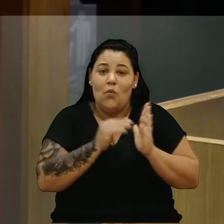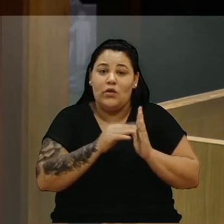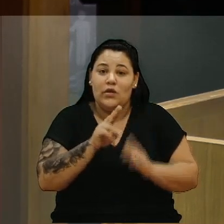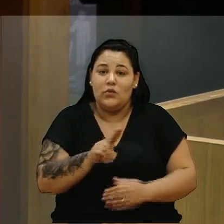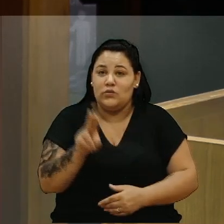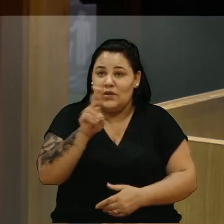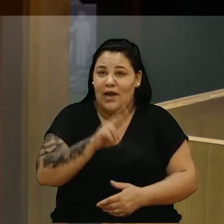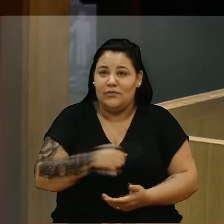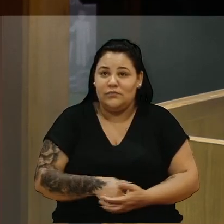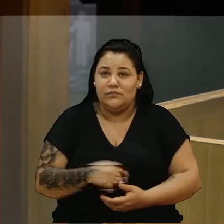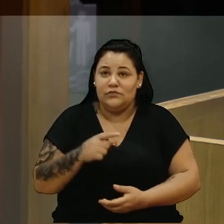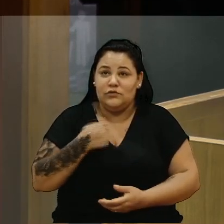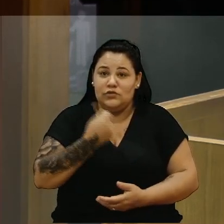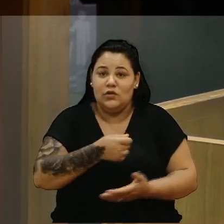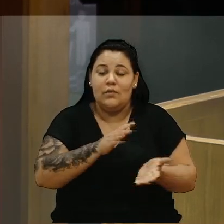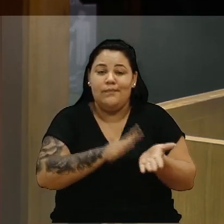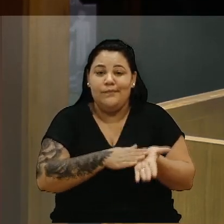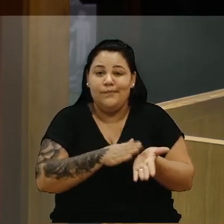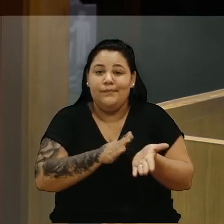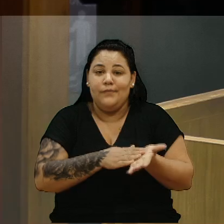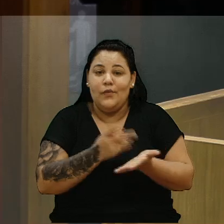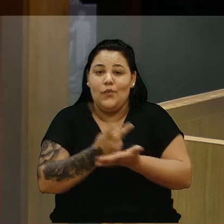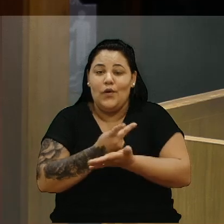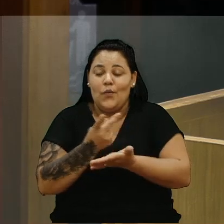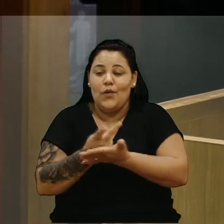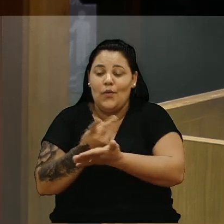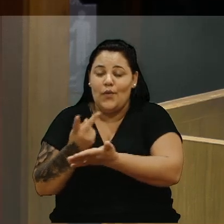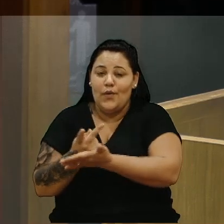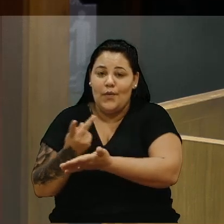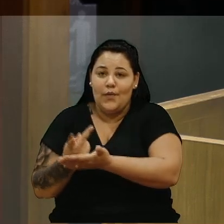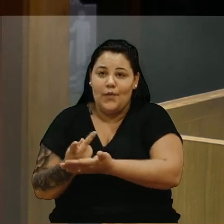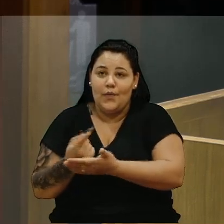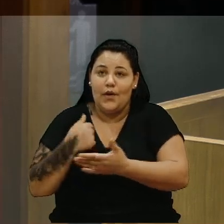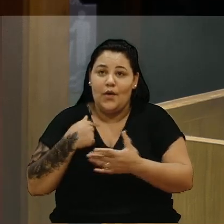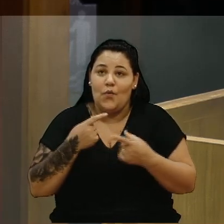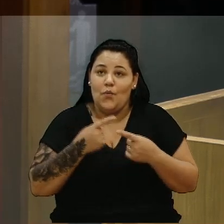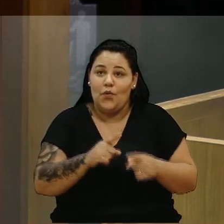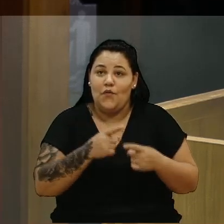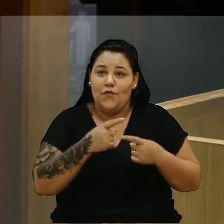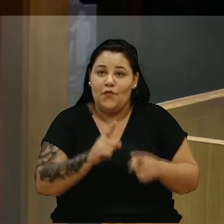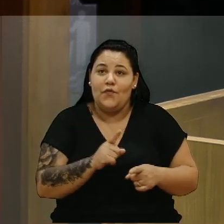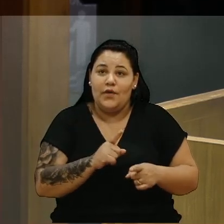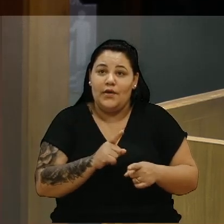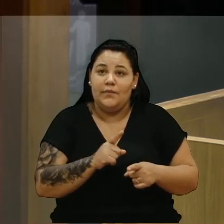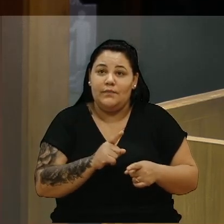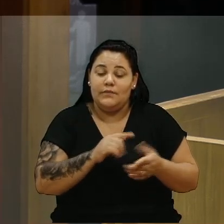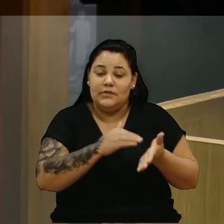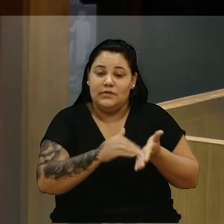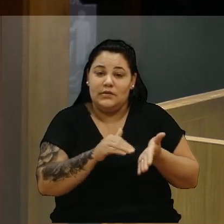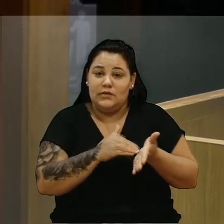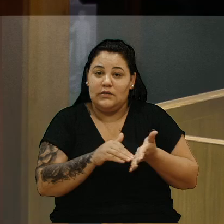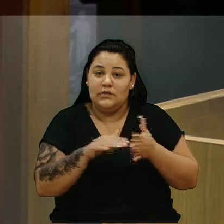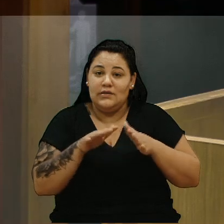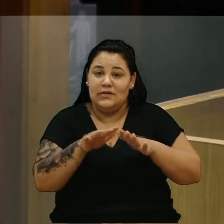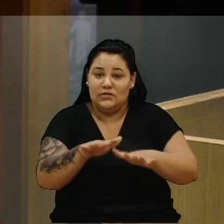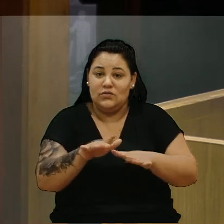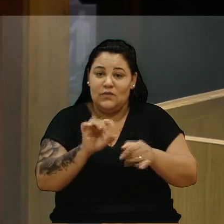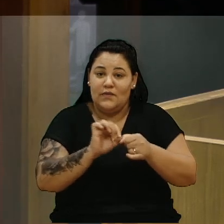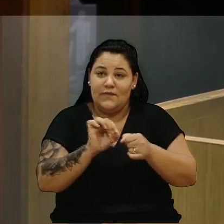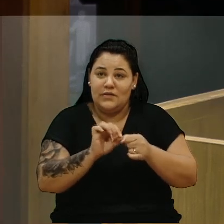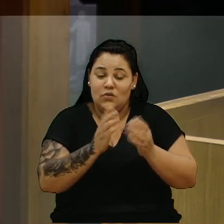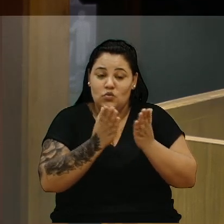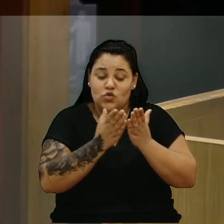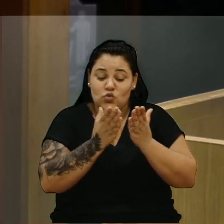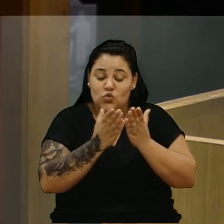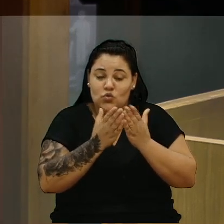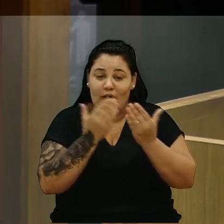Nós insistimos no erro. Eu provoquei a Secretaria de Trânsito para fazer um estudo de viabilidade